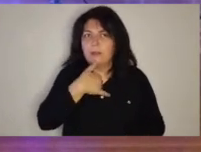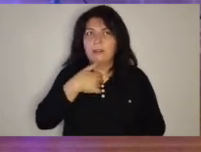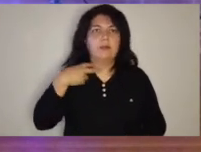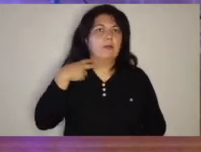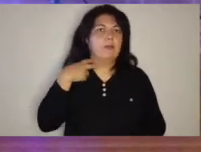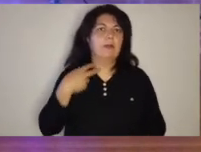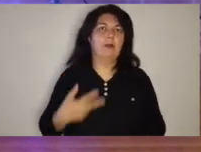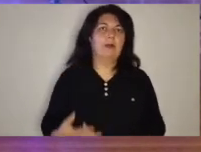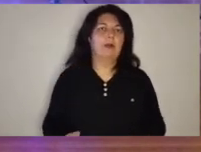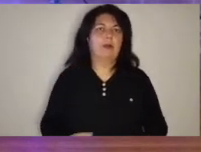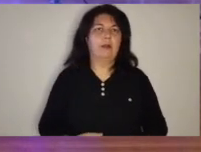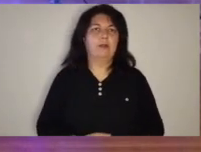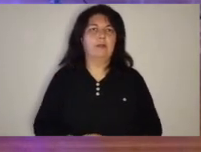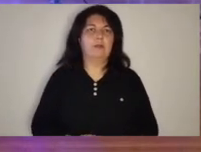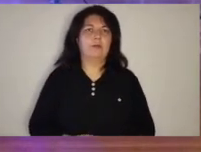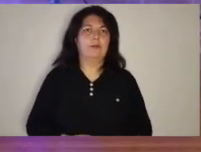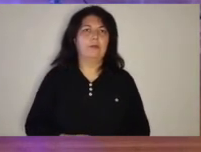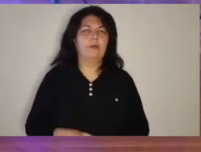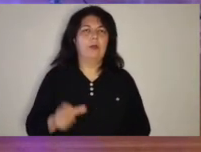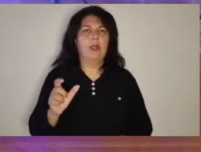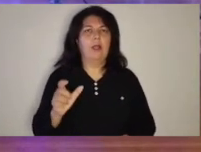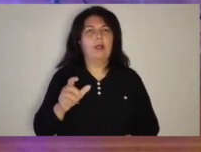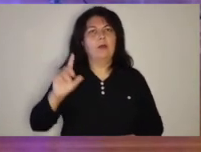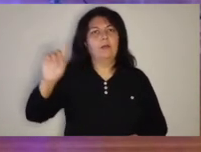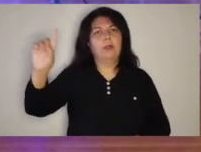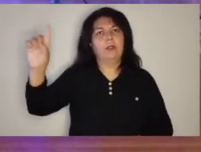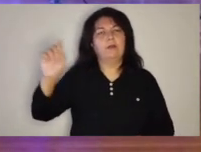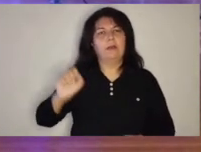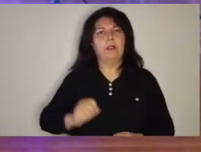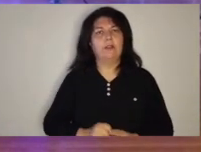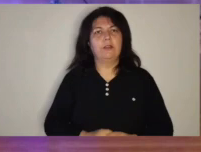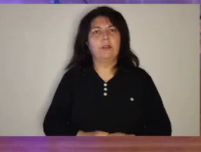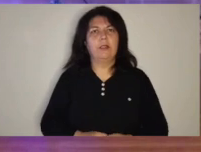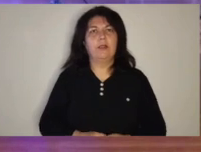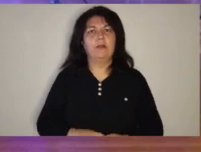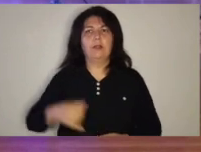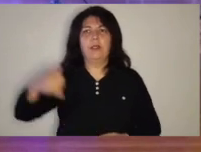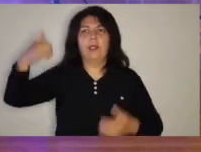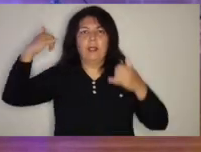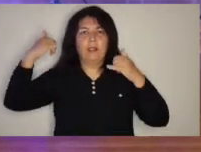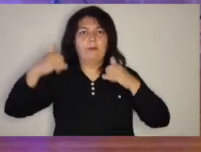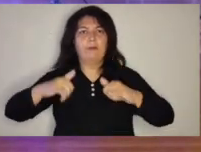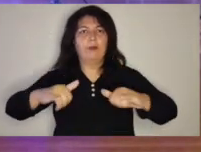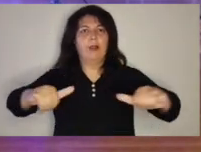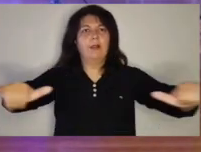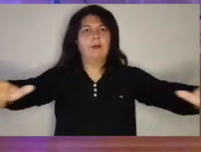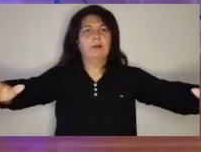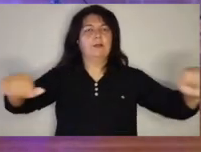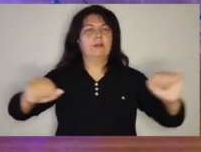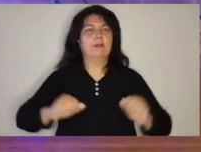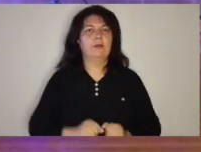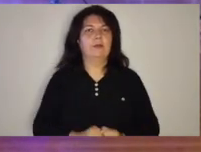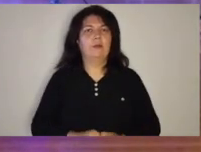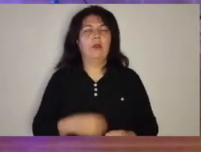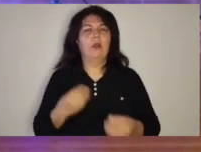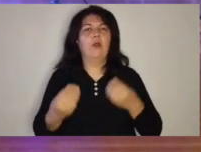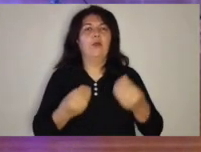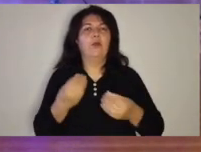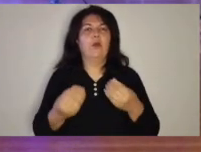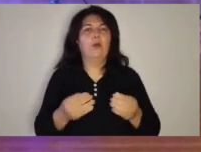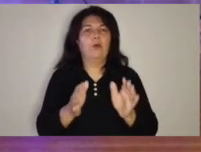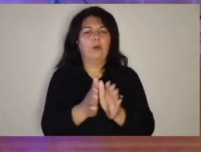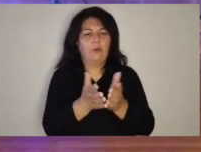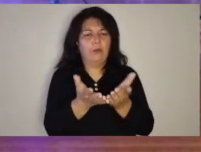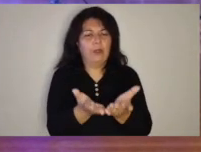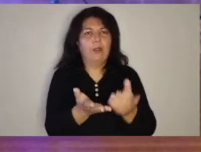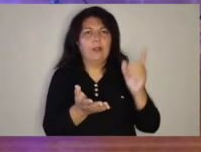Irmãos, a palavra do Senhor Jesus é a presença de Deus hoje. O Senhor fala conosco através da sua palavra.